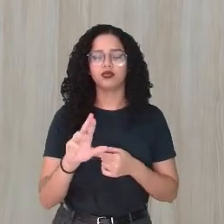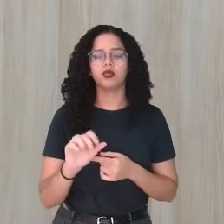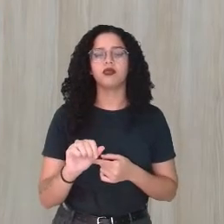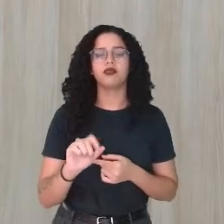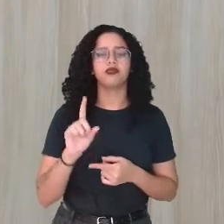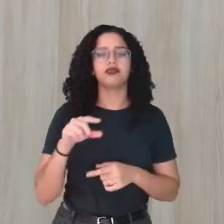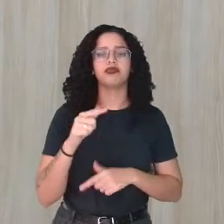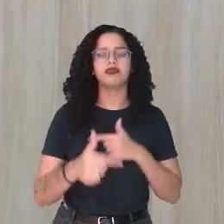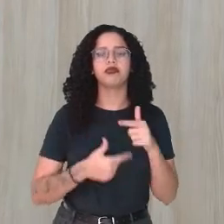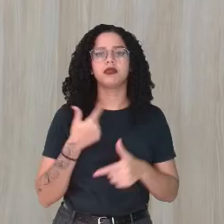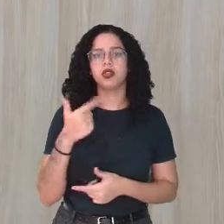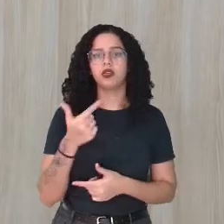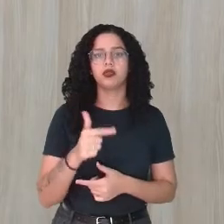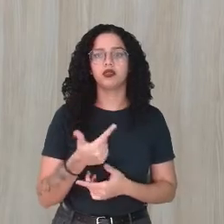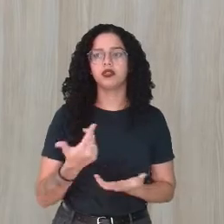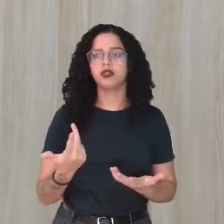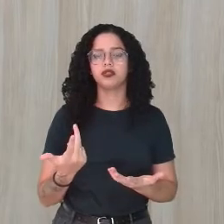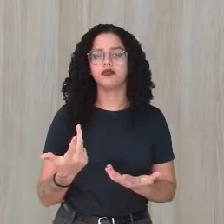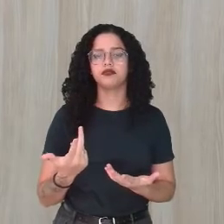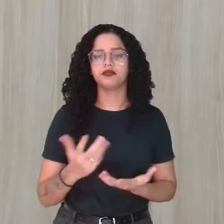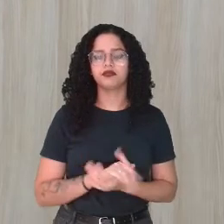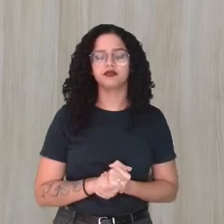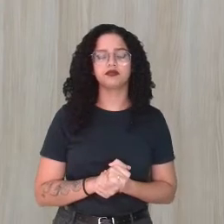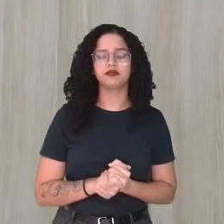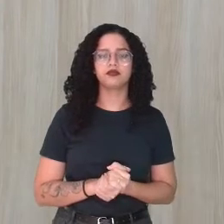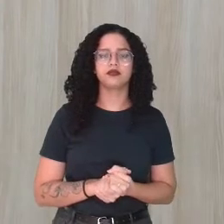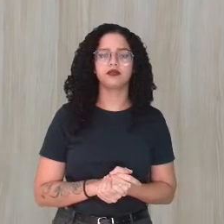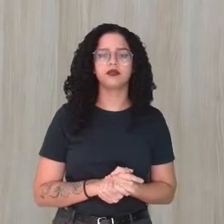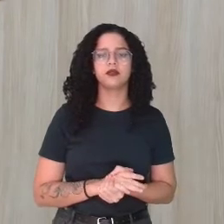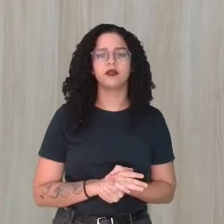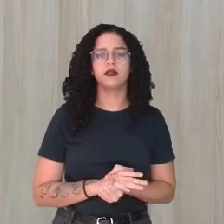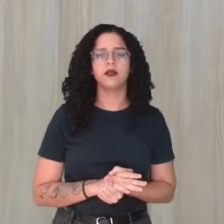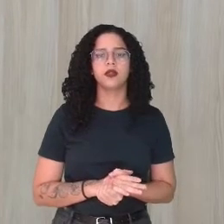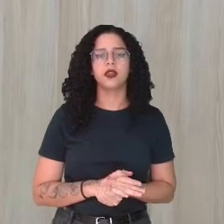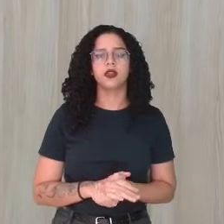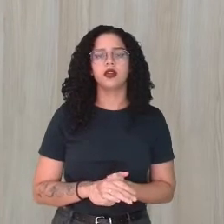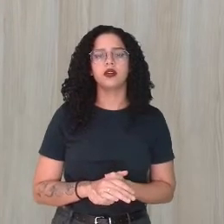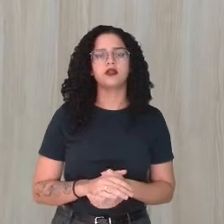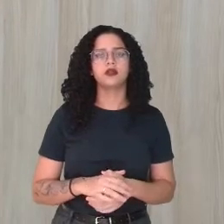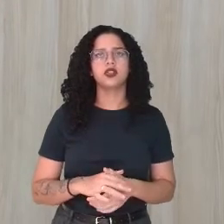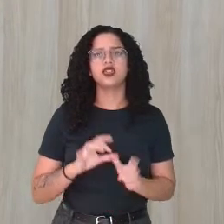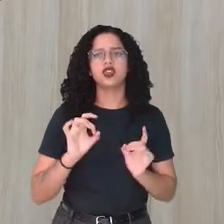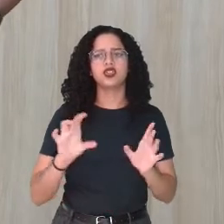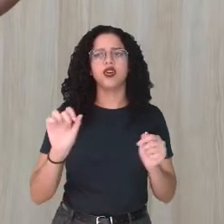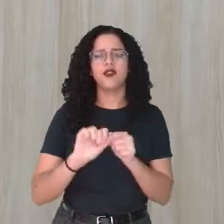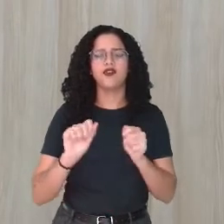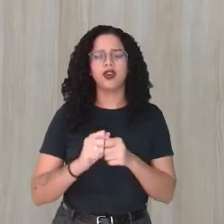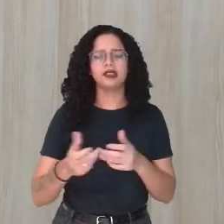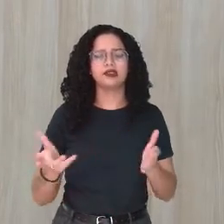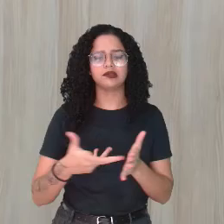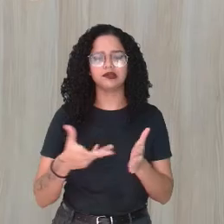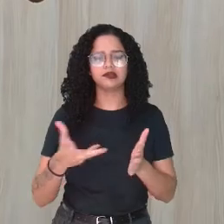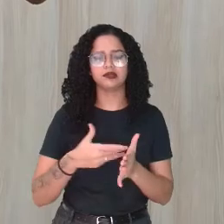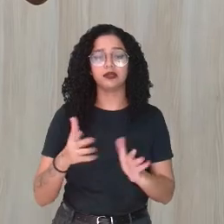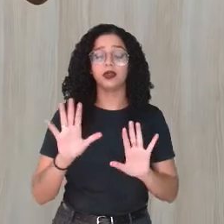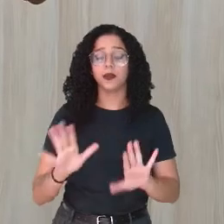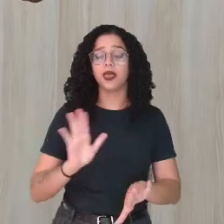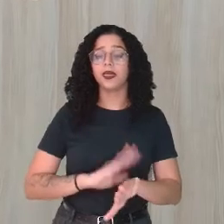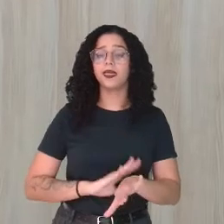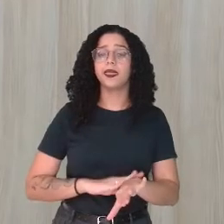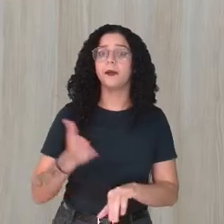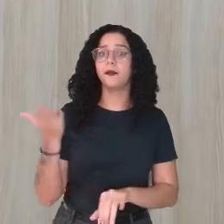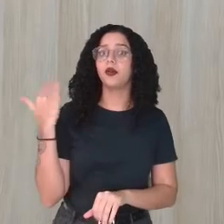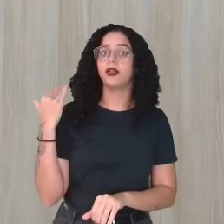tem nenhuma ingerência sobre a produção, sobre a linha de produção. Há um tempo atrás, né,